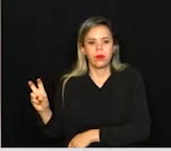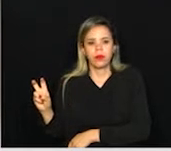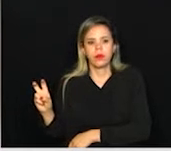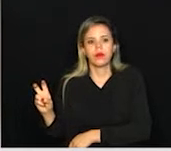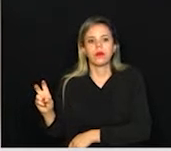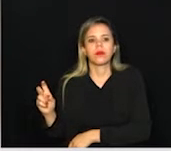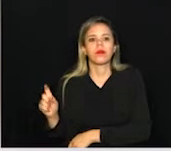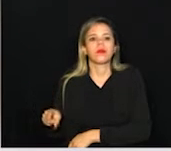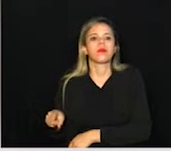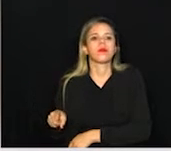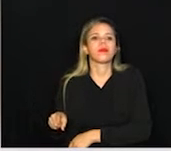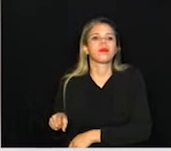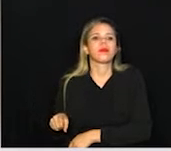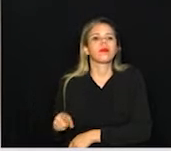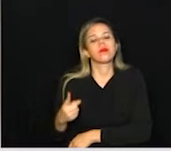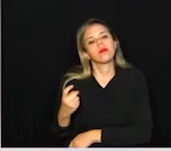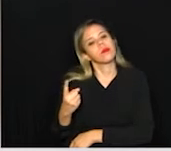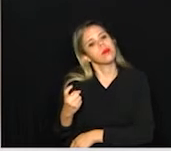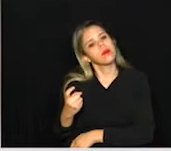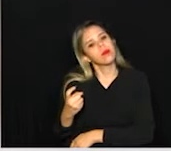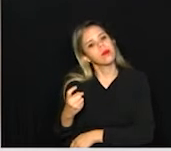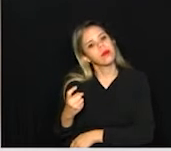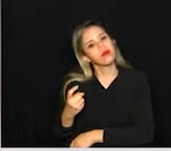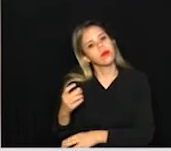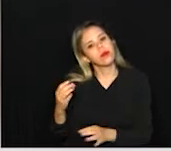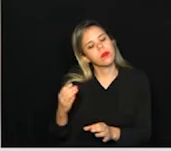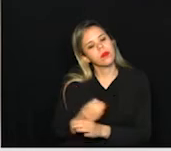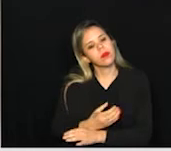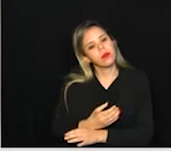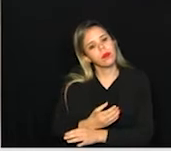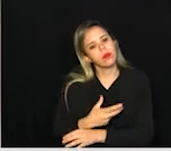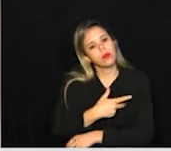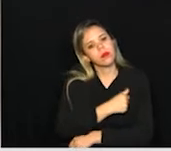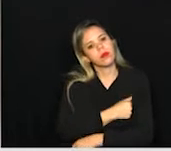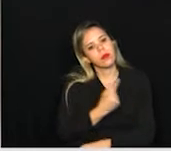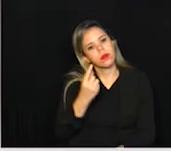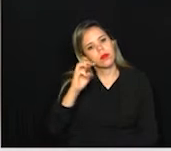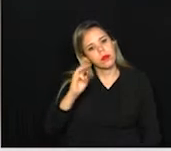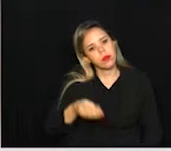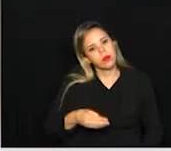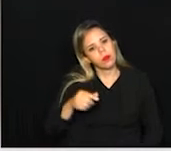8.664.051, e de dose única, completando o esquema vacinal,